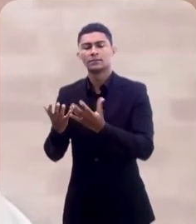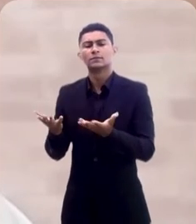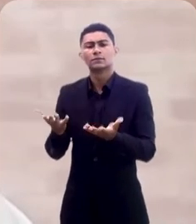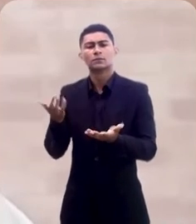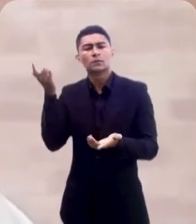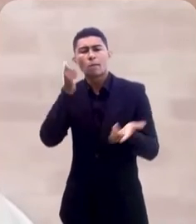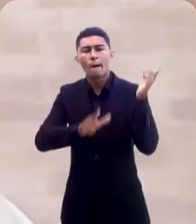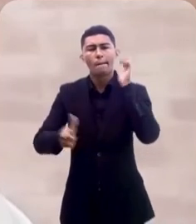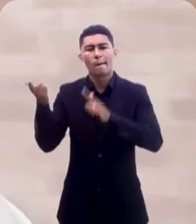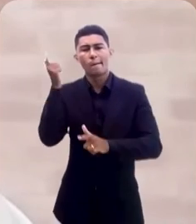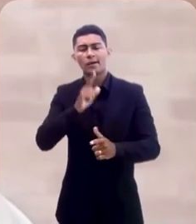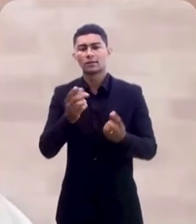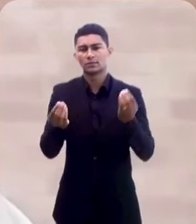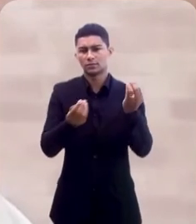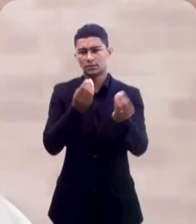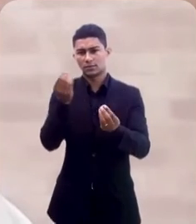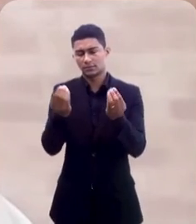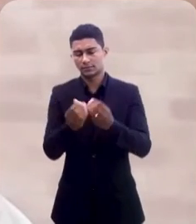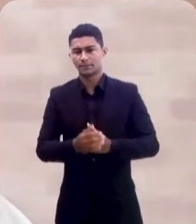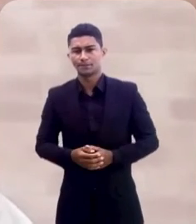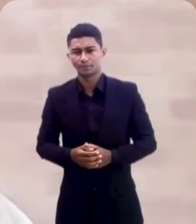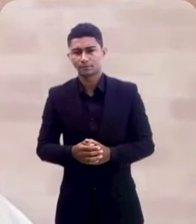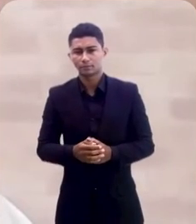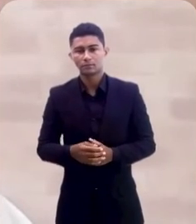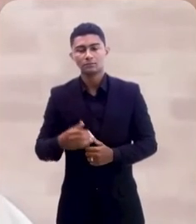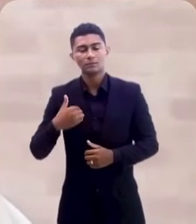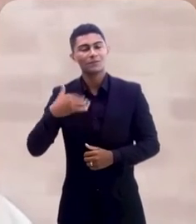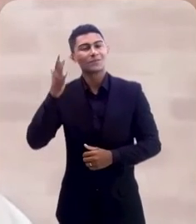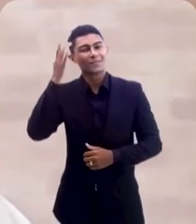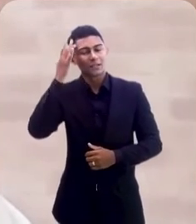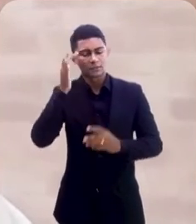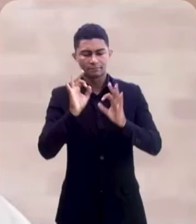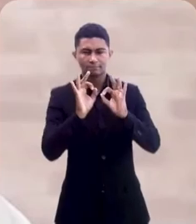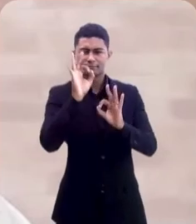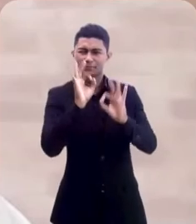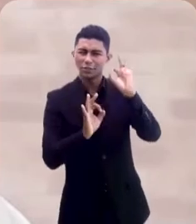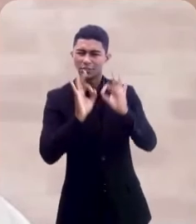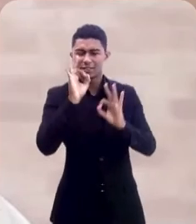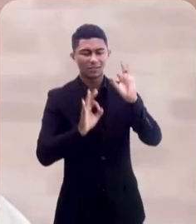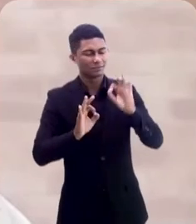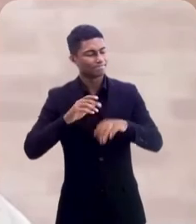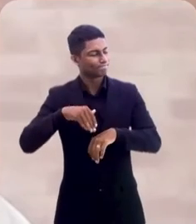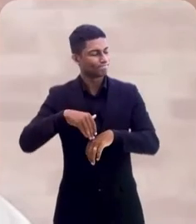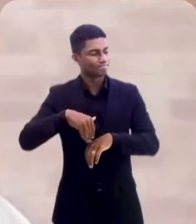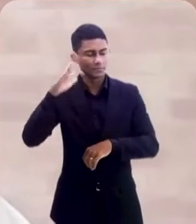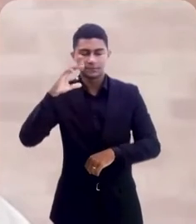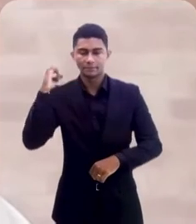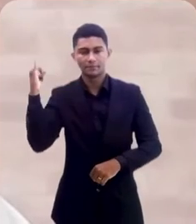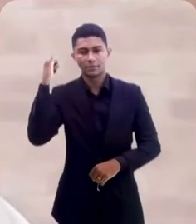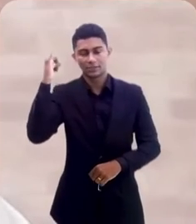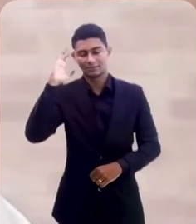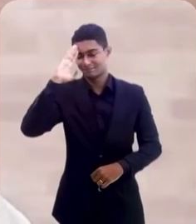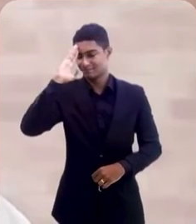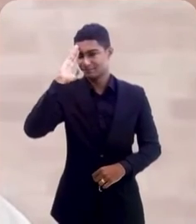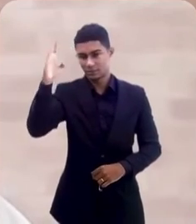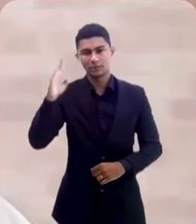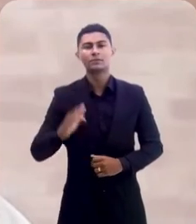Geisa? Eu creio que um dos projetos mais importantes que vão